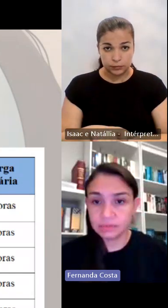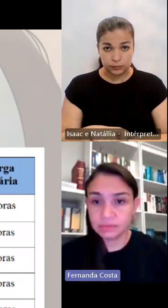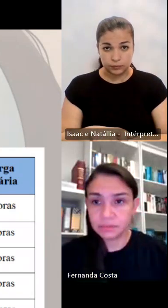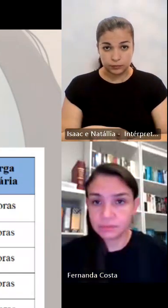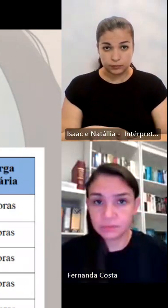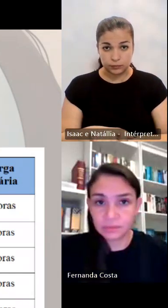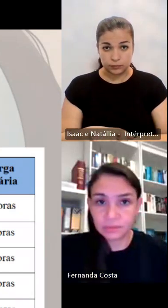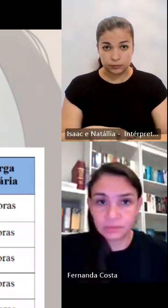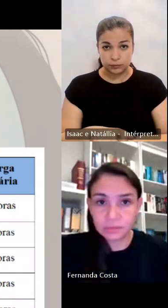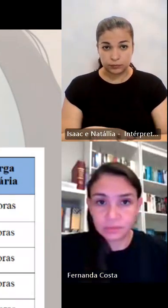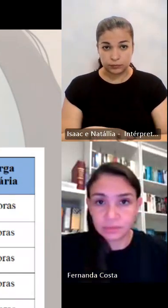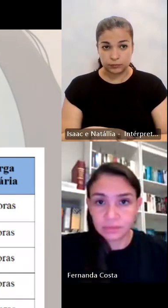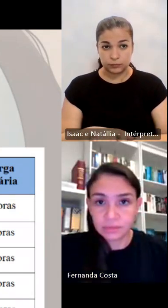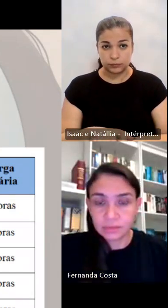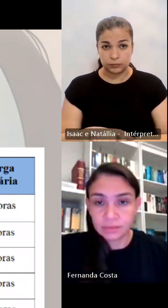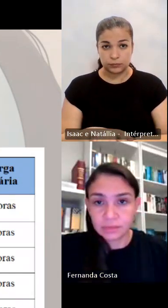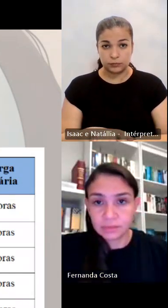assim?